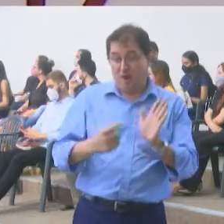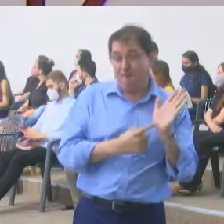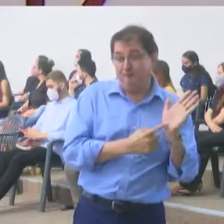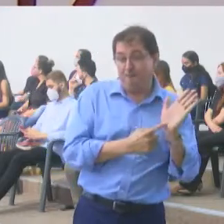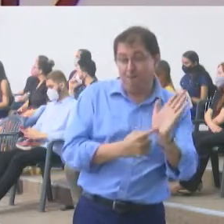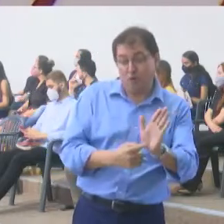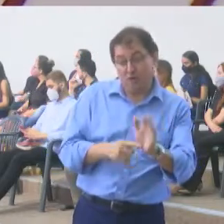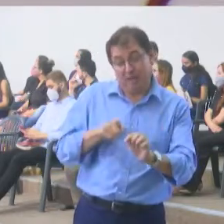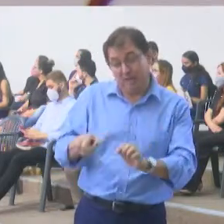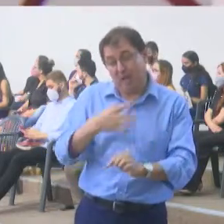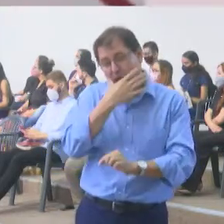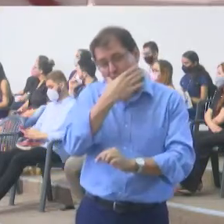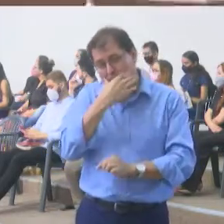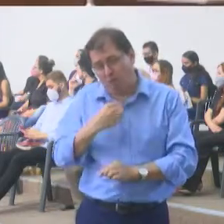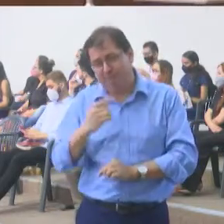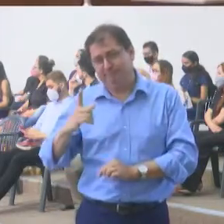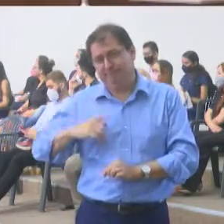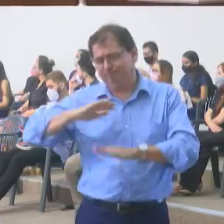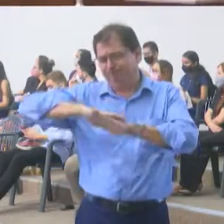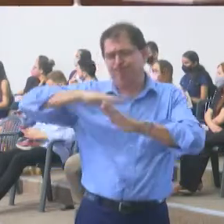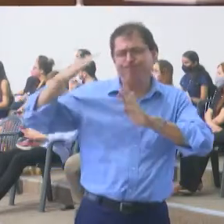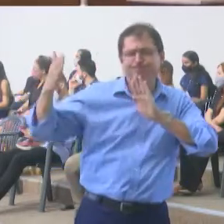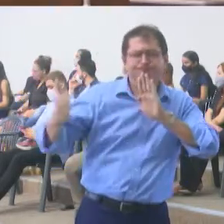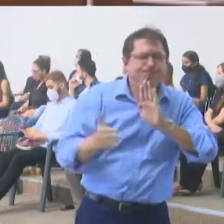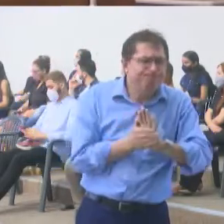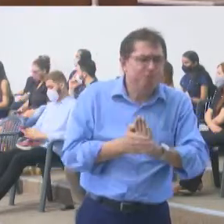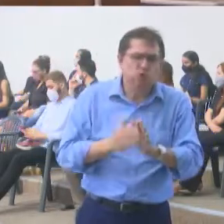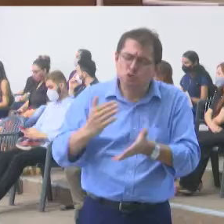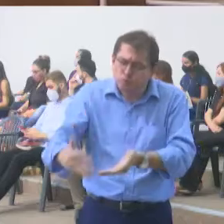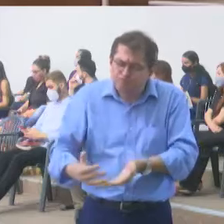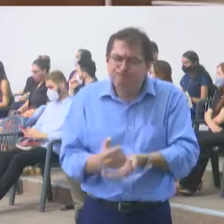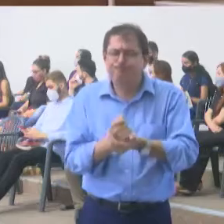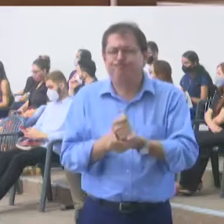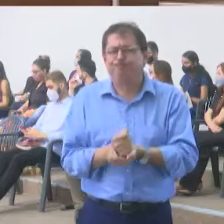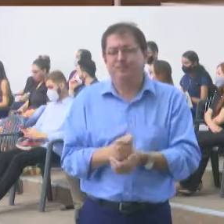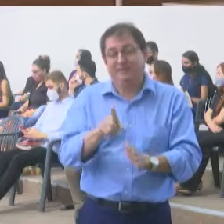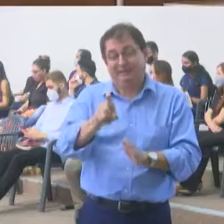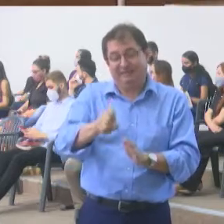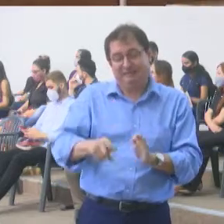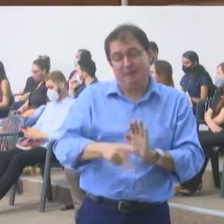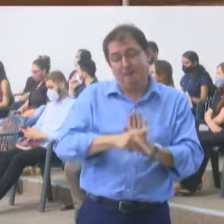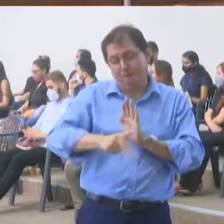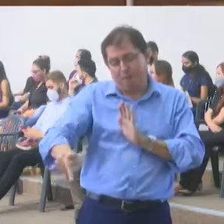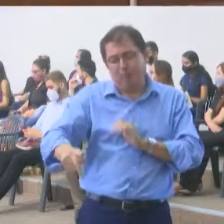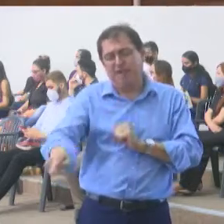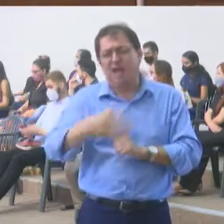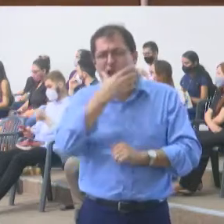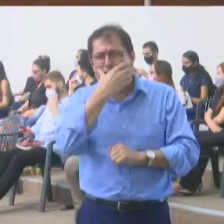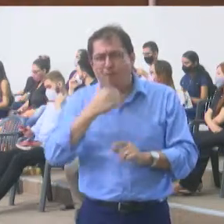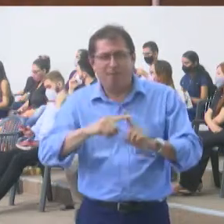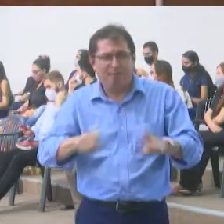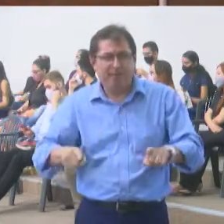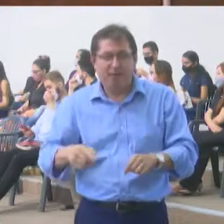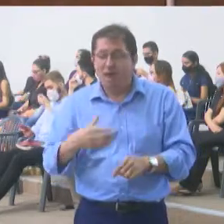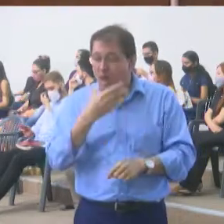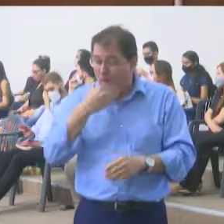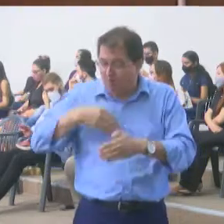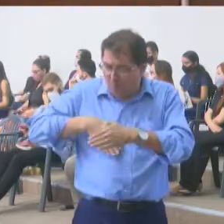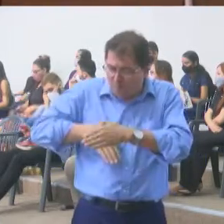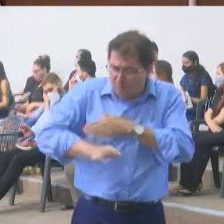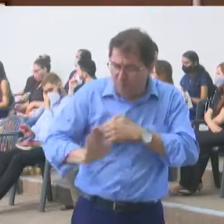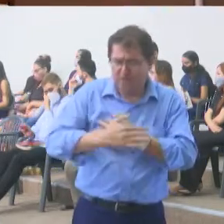outro resgatador de que o privilégio de resgate pertencia a ele, e esse homem ele vem justamente entrando na